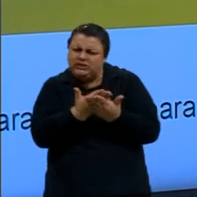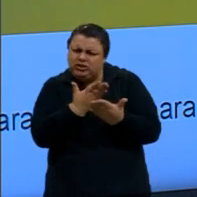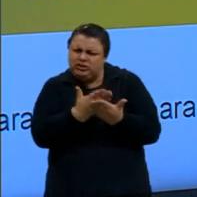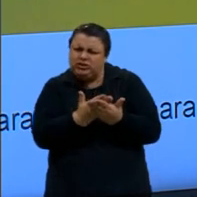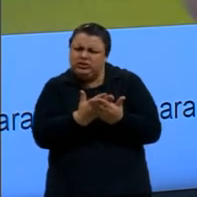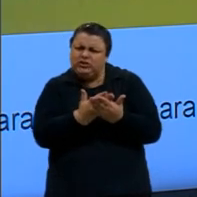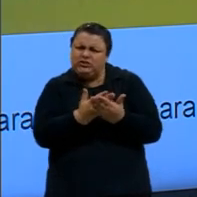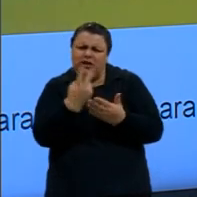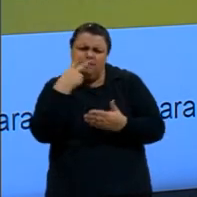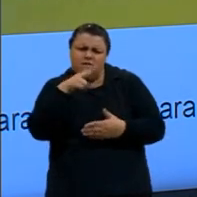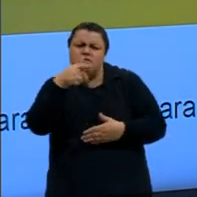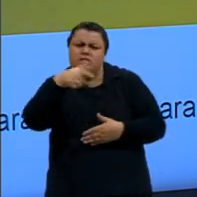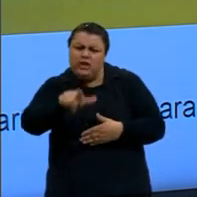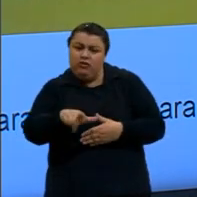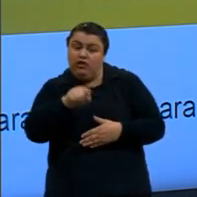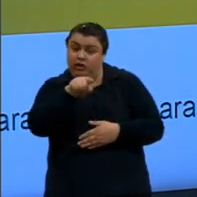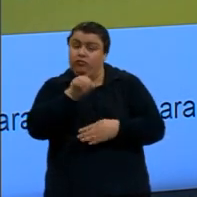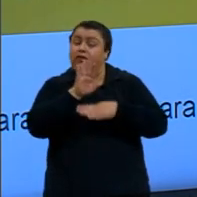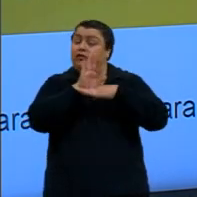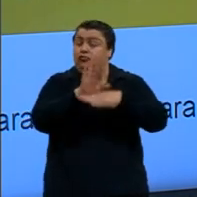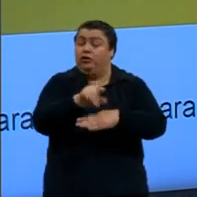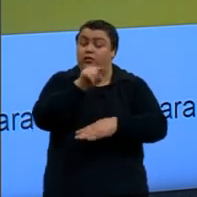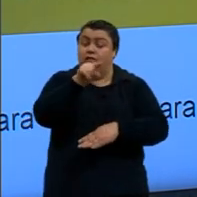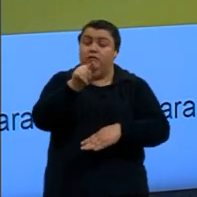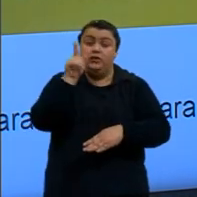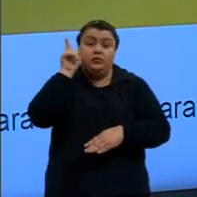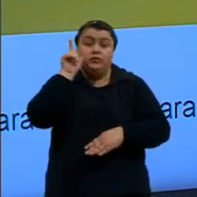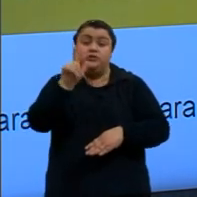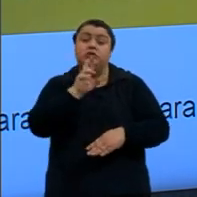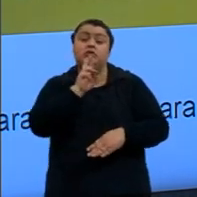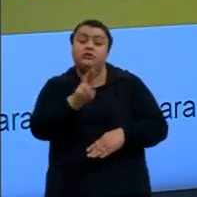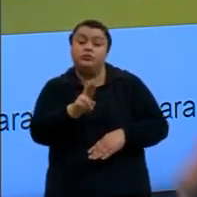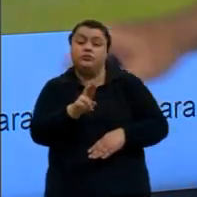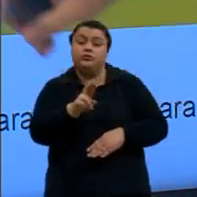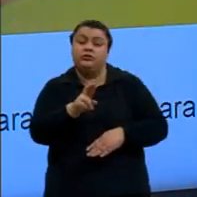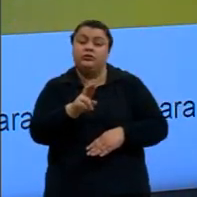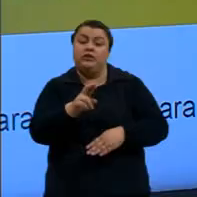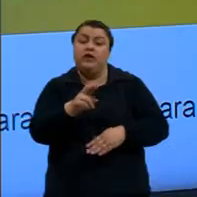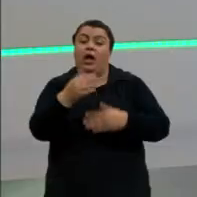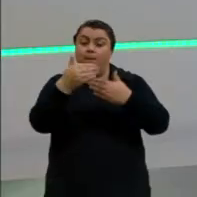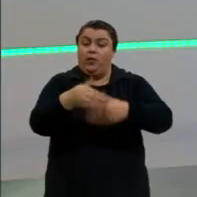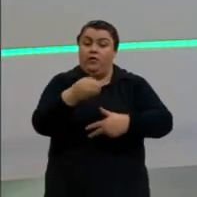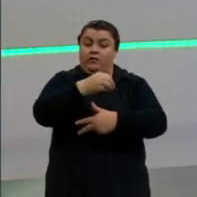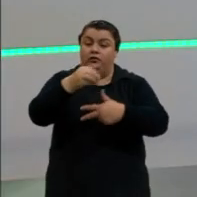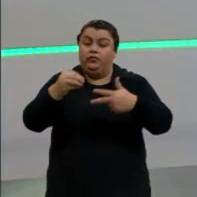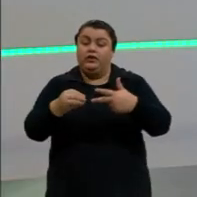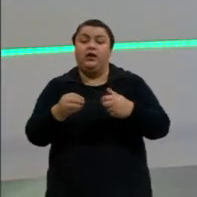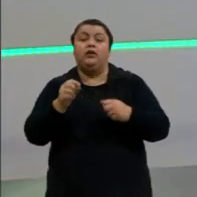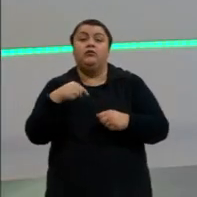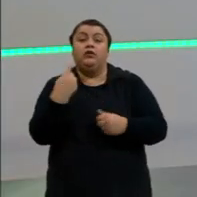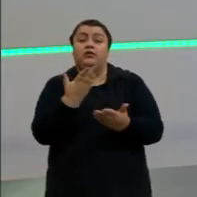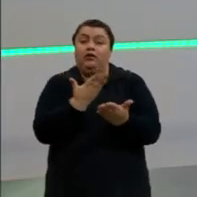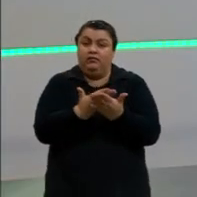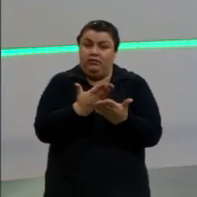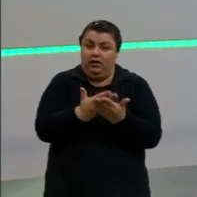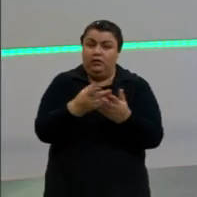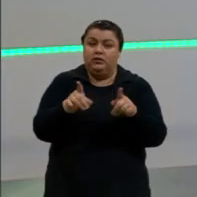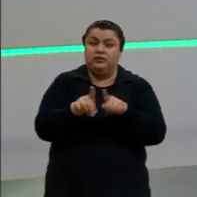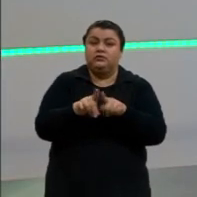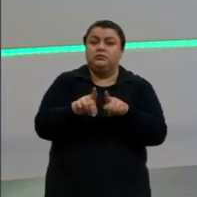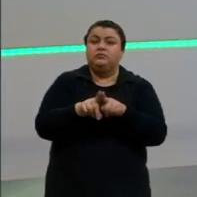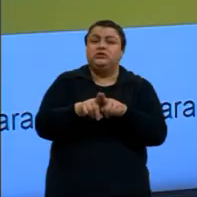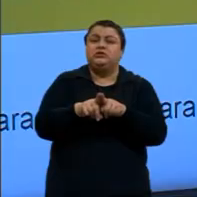é reveja que isso vai te ajudar para você resolver as questões do Enem as nossas aulas estão sendo também